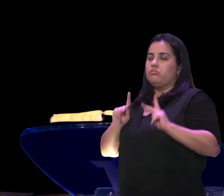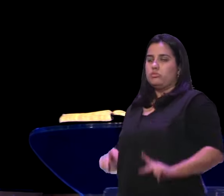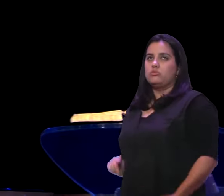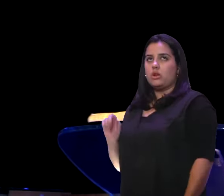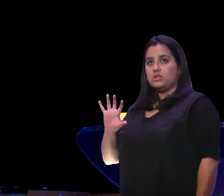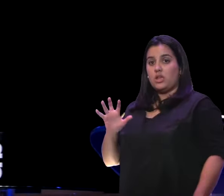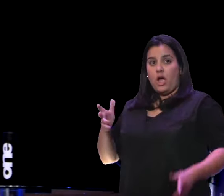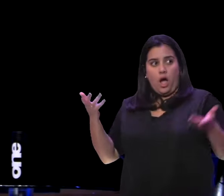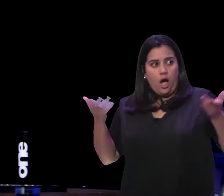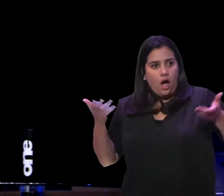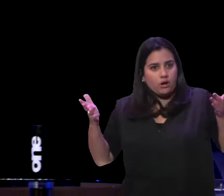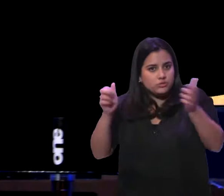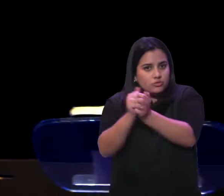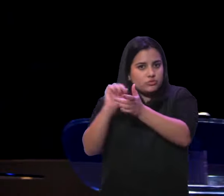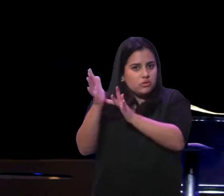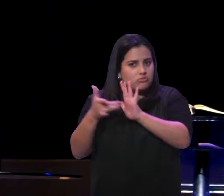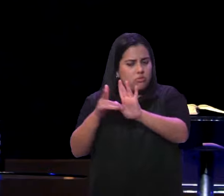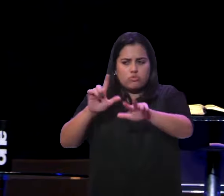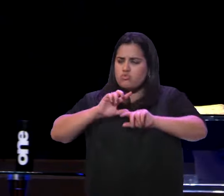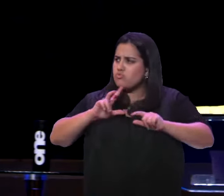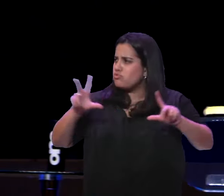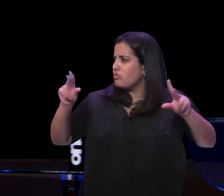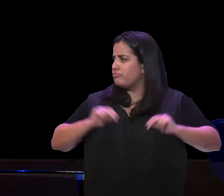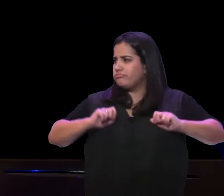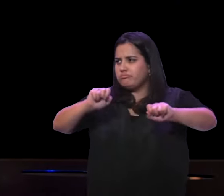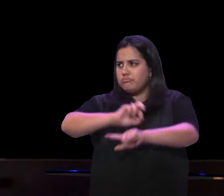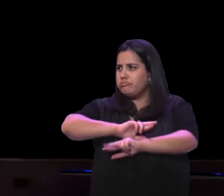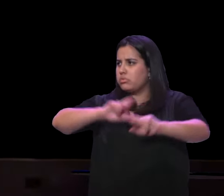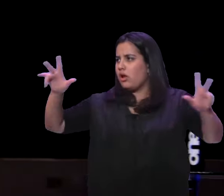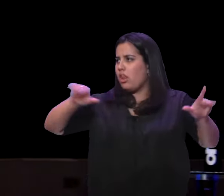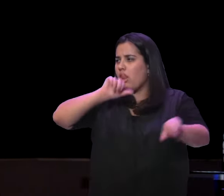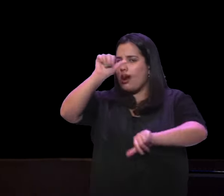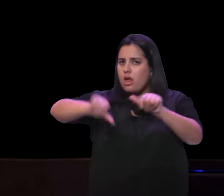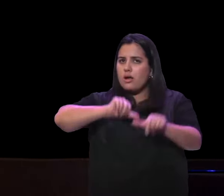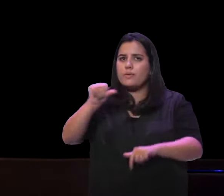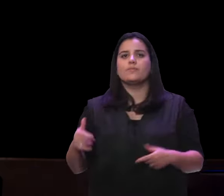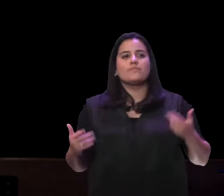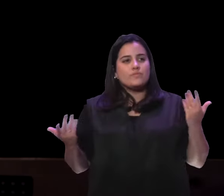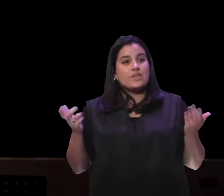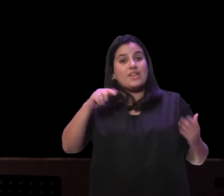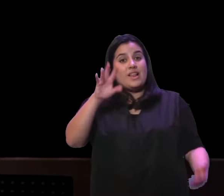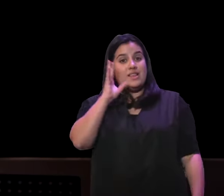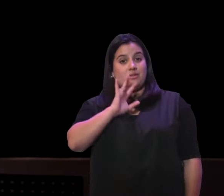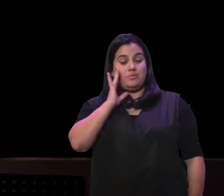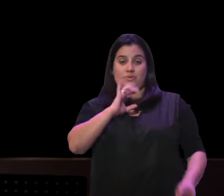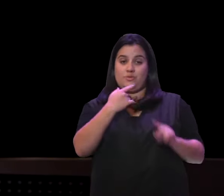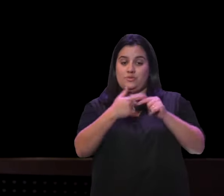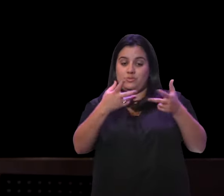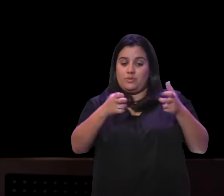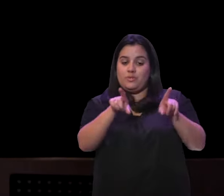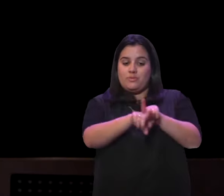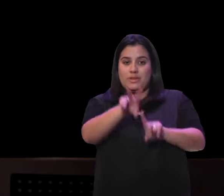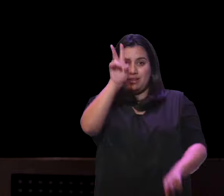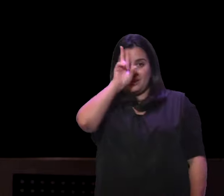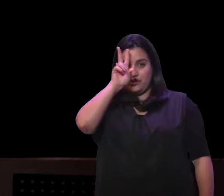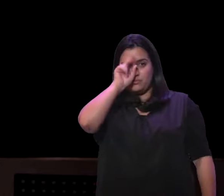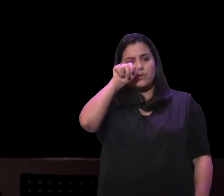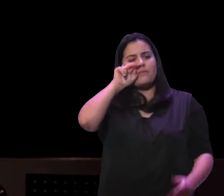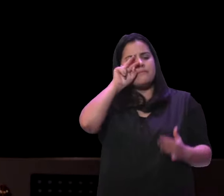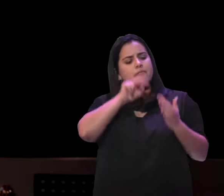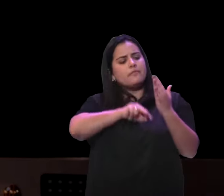de Jesus se tornaram outra pessoa. E é interessante que a gente vê isso até na história. Quando você vai ler o seu livro